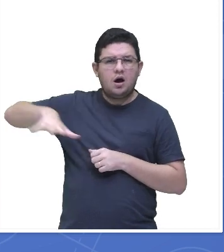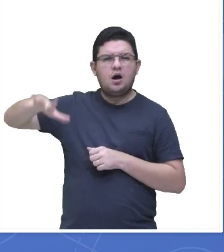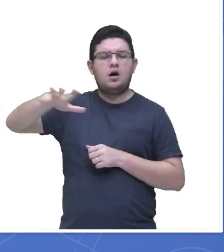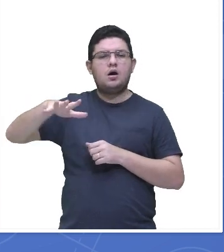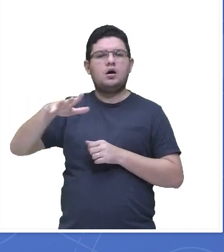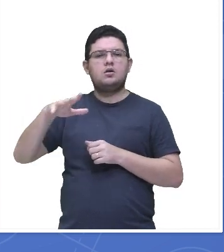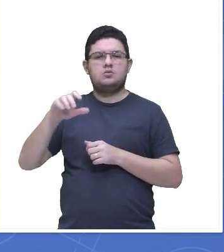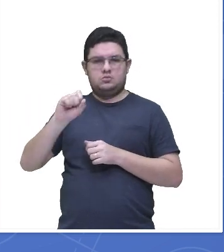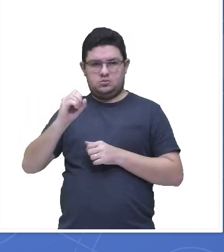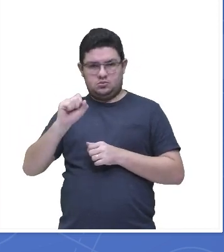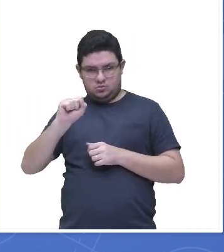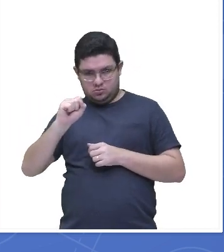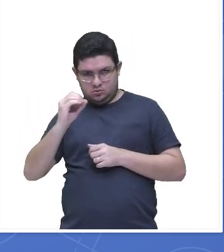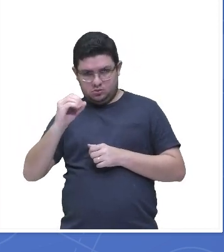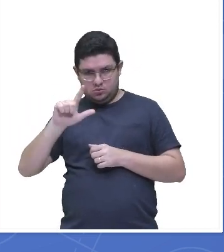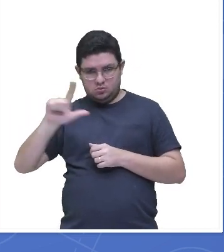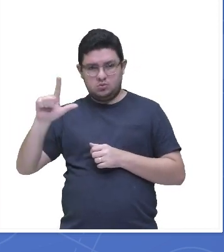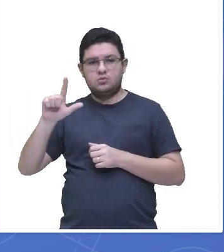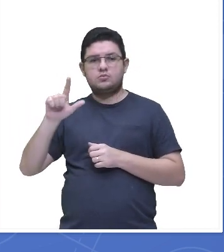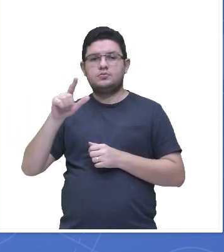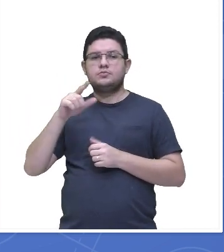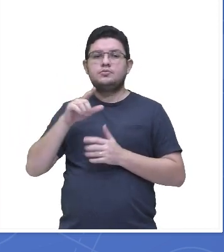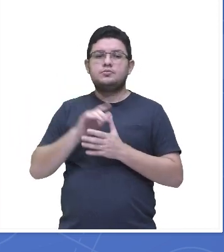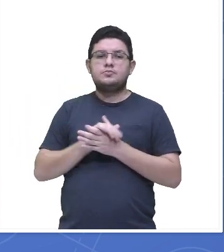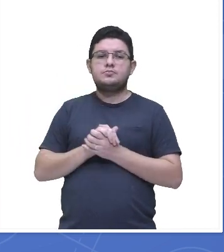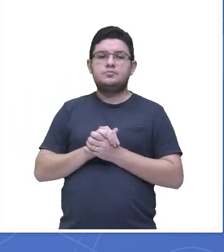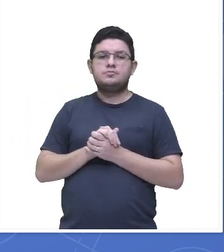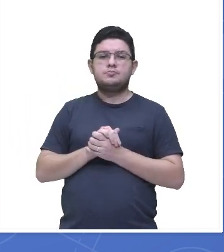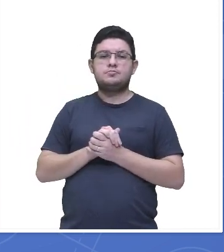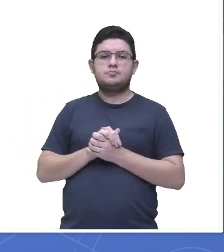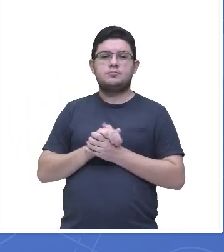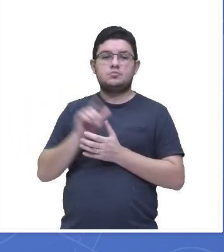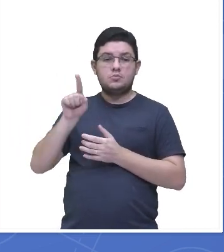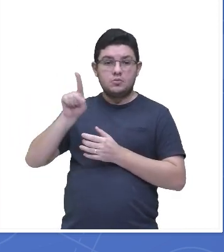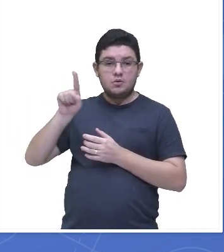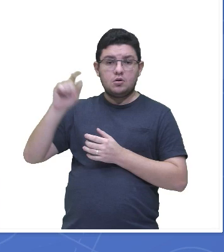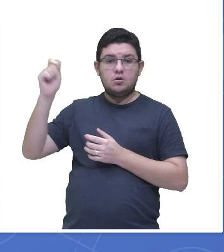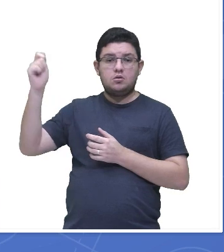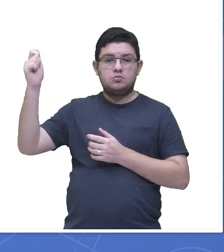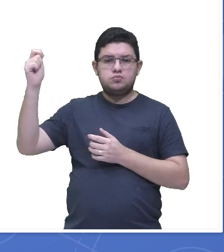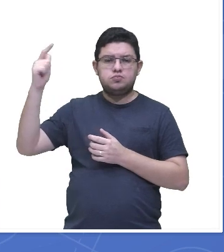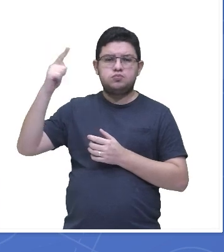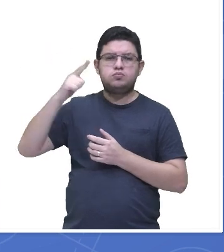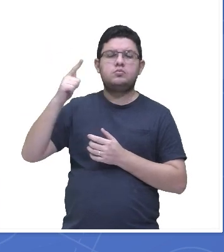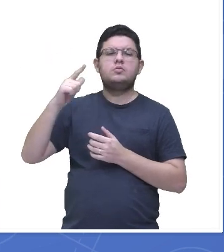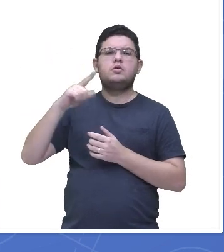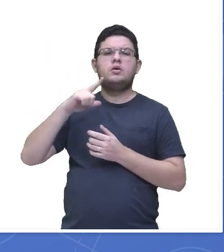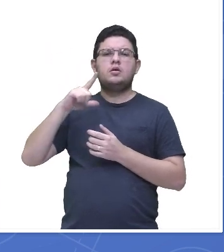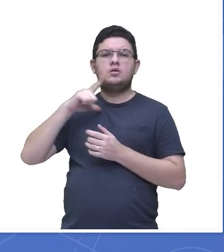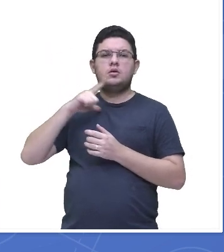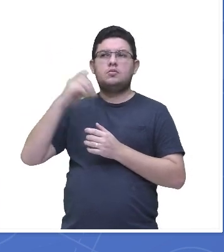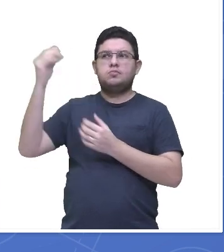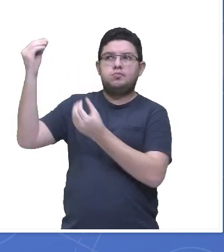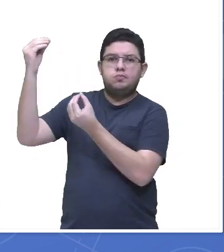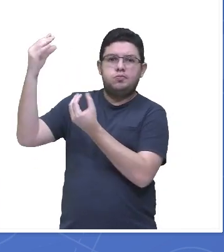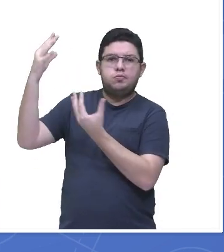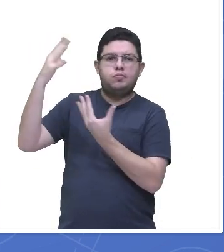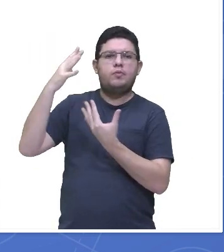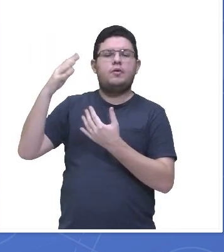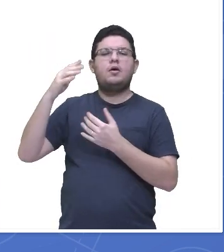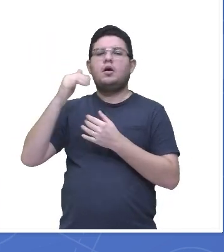dessa estrela. A radiação solar se propaga através de ondas eletromagnéticas que vão pelo